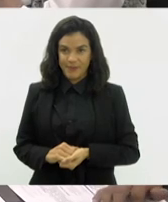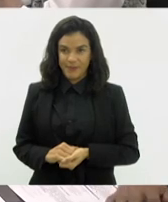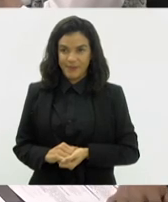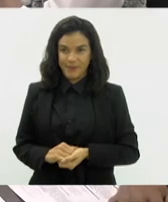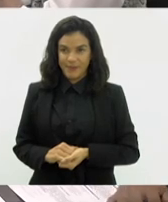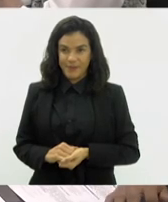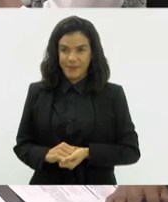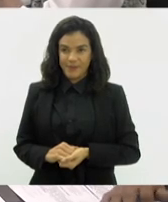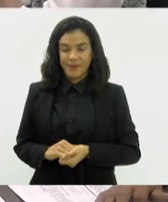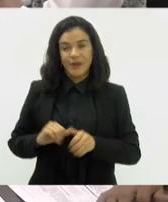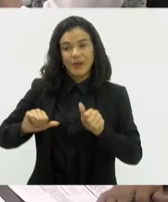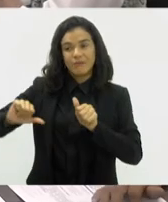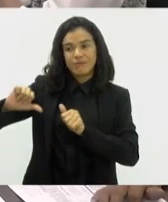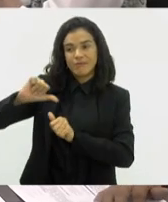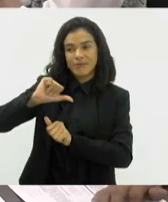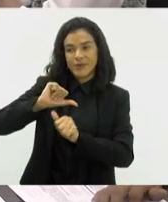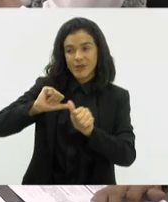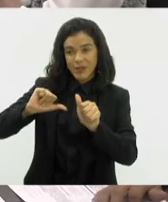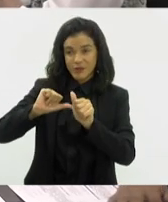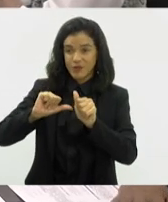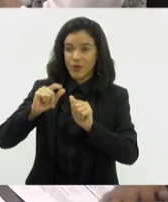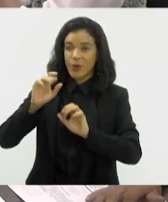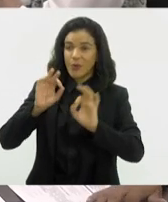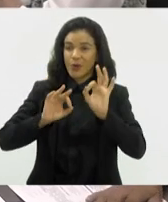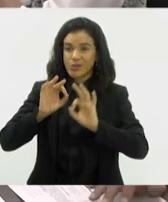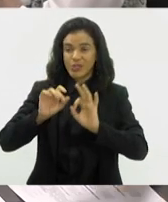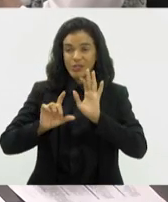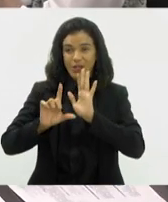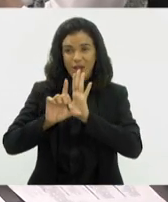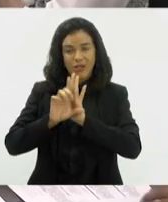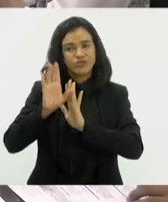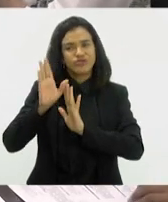Autorizativo. Foi transformado em autorizativo.